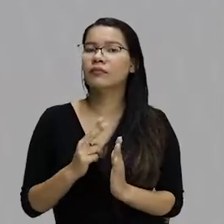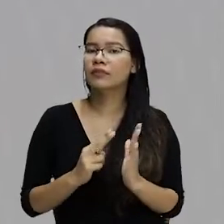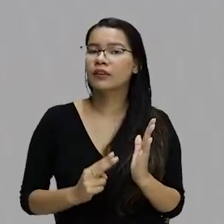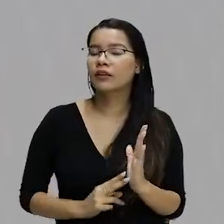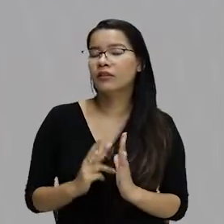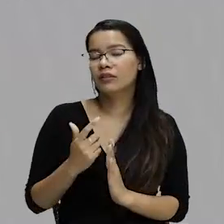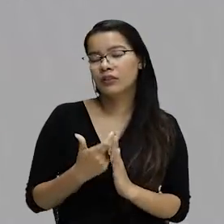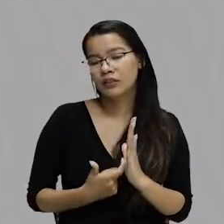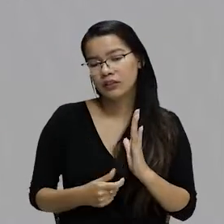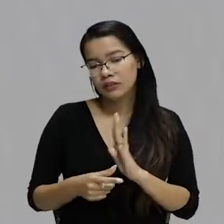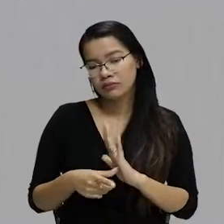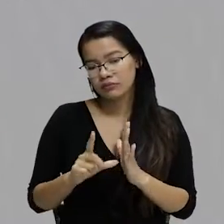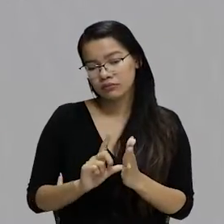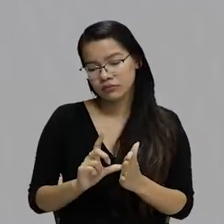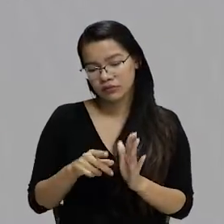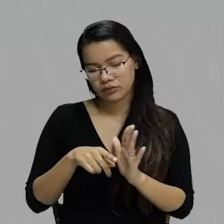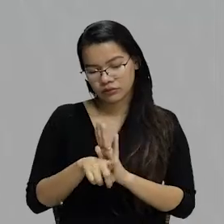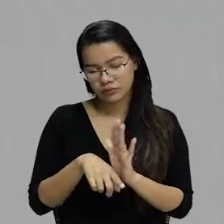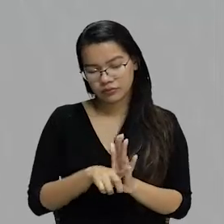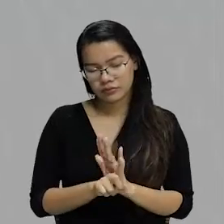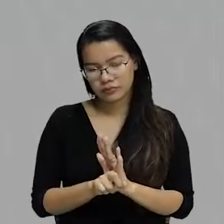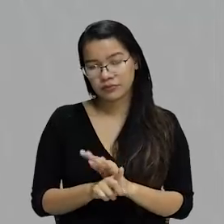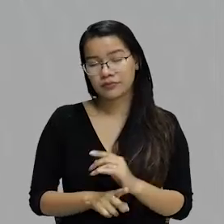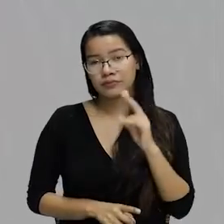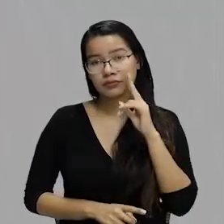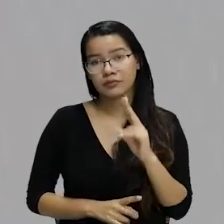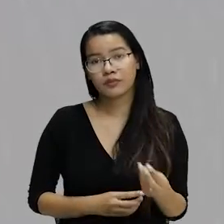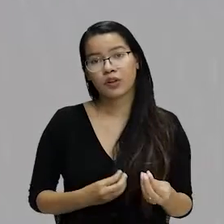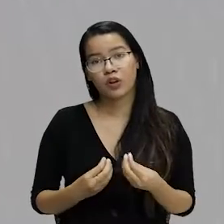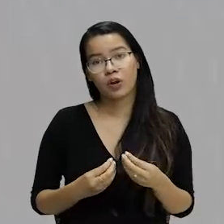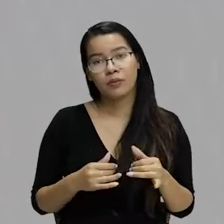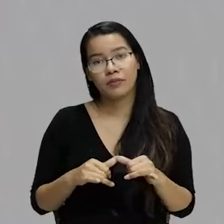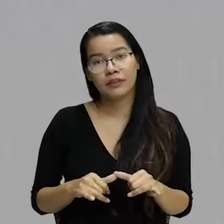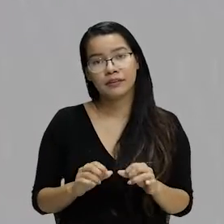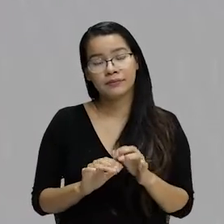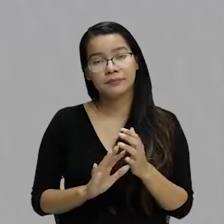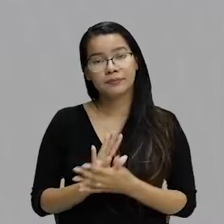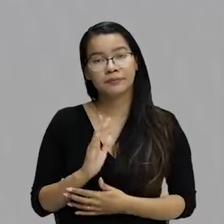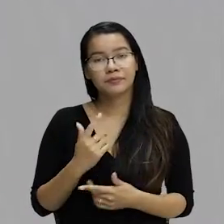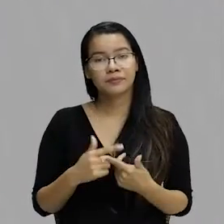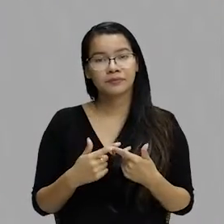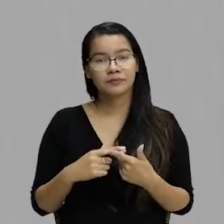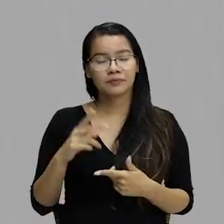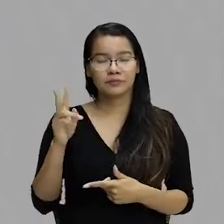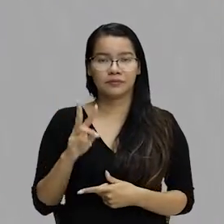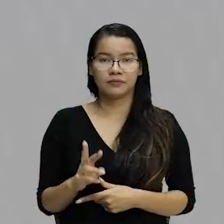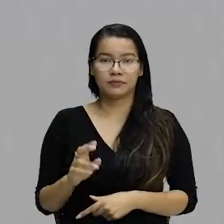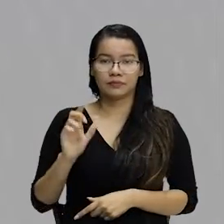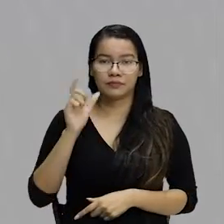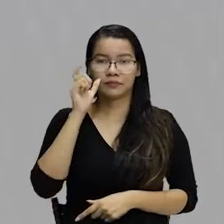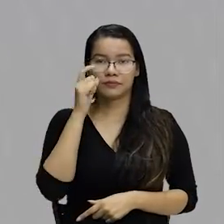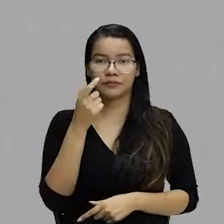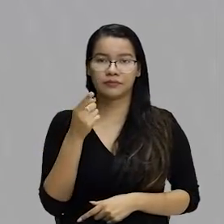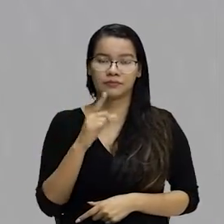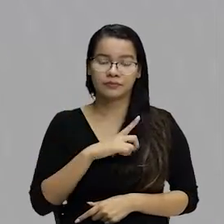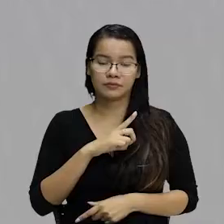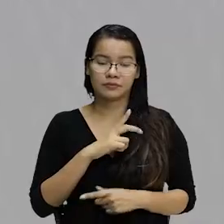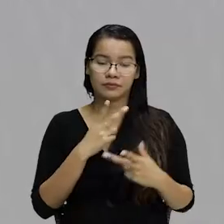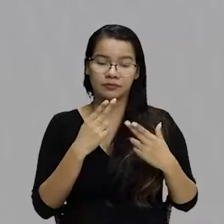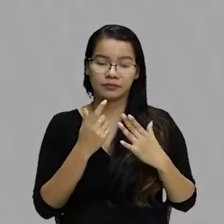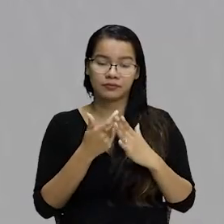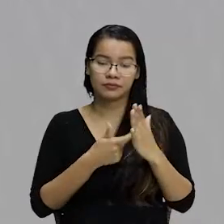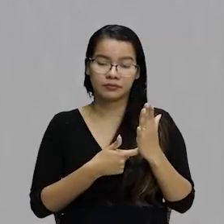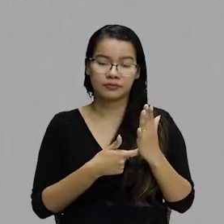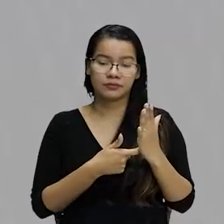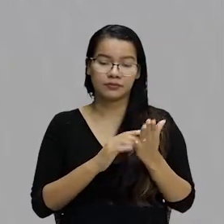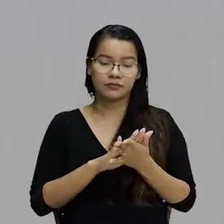uma pesquisada no texto, né, dá uma lida e vê como é que ficou a montagem. Porque às vezes o interessante é você ter o mesmo texto interpretado